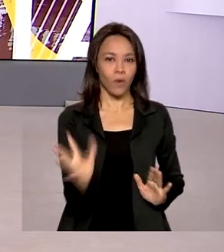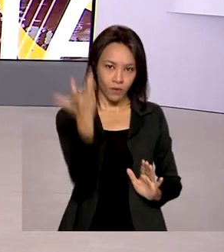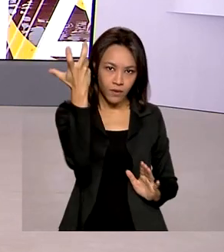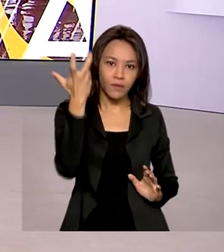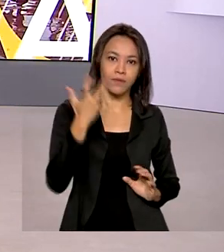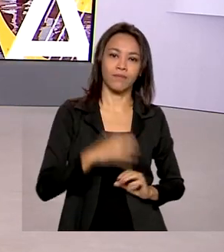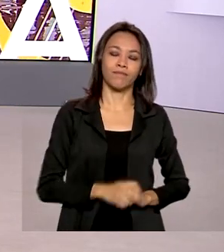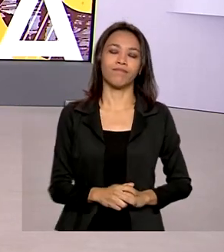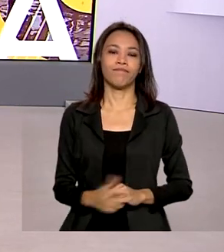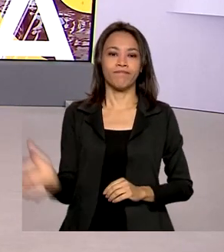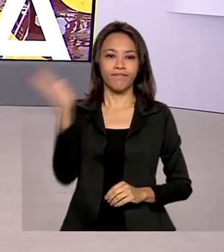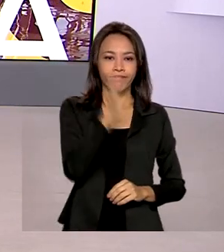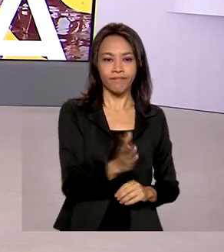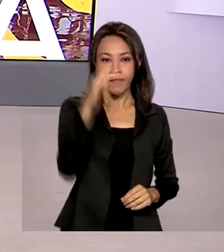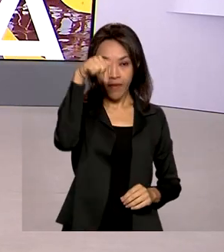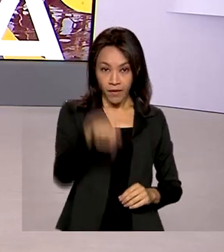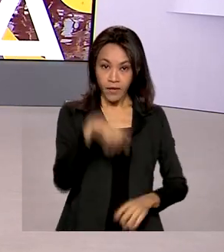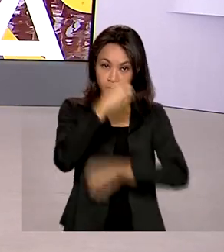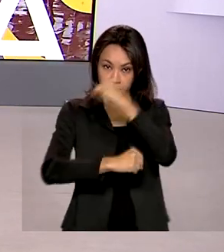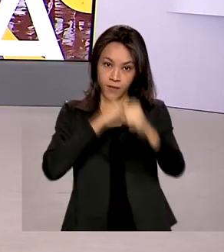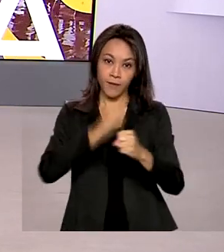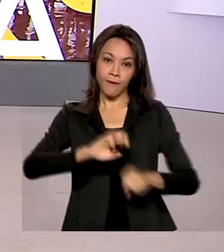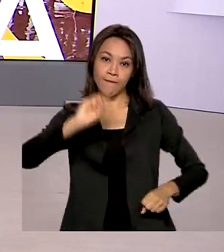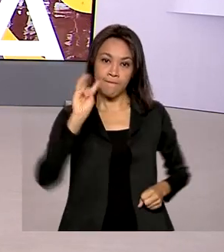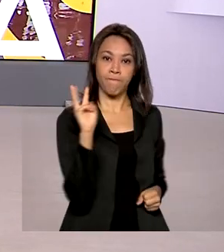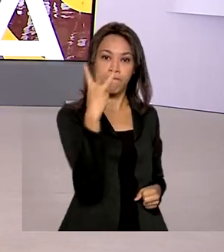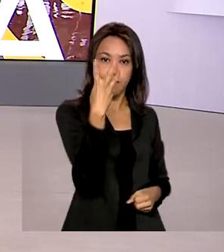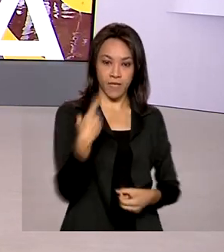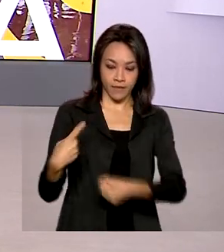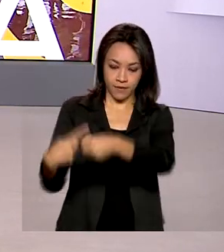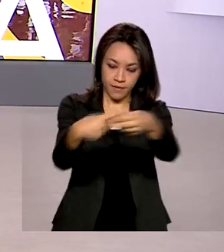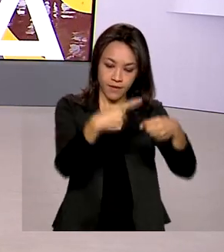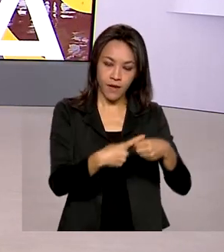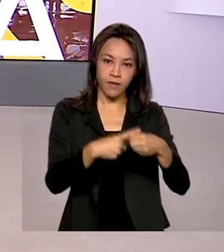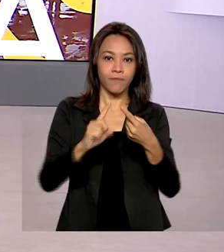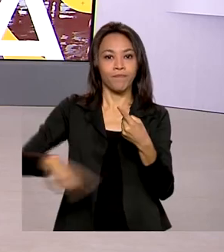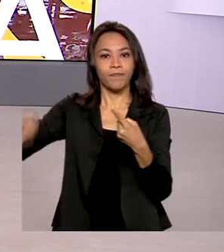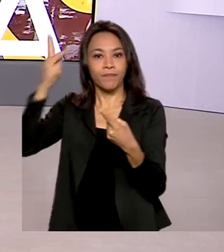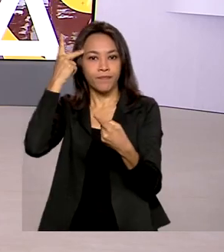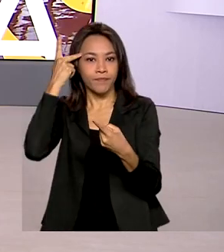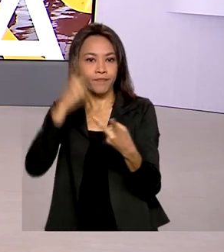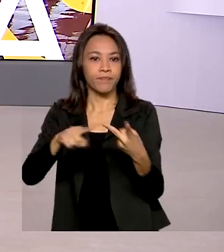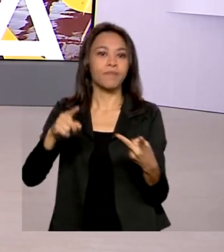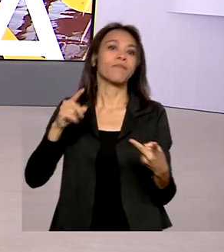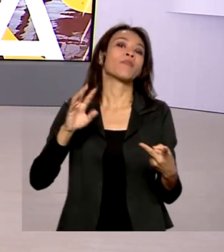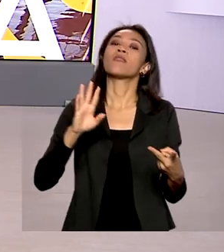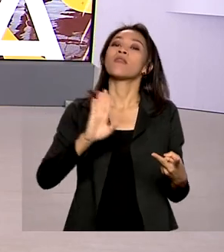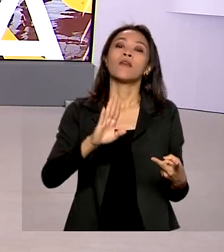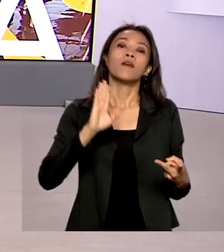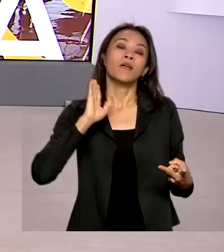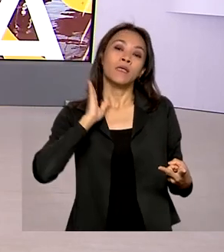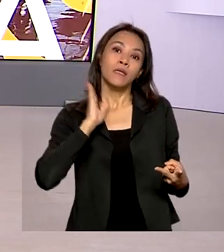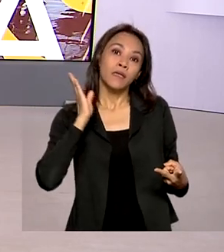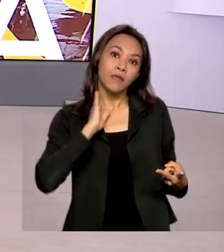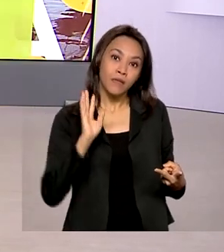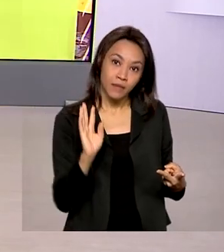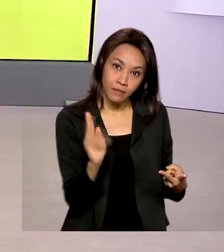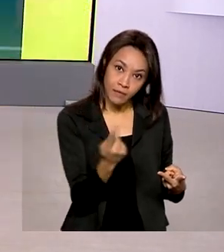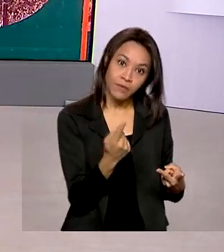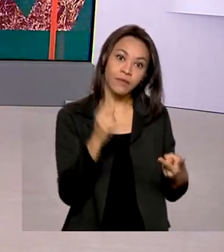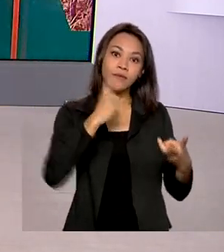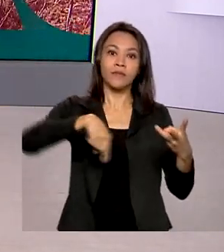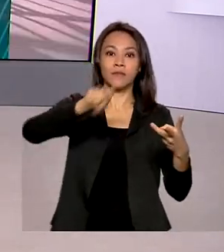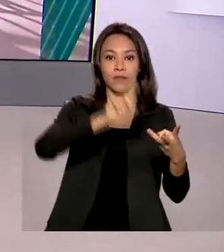e ainda neste ano três cidades do interior de Minas Gerais e São Paulo além de Natal no Rio Grande do Norte